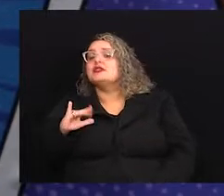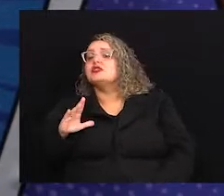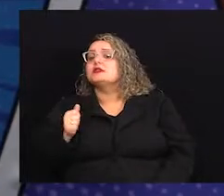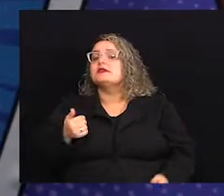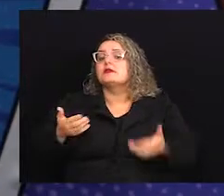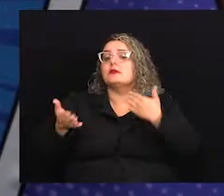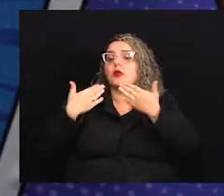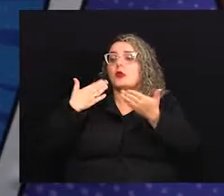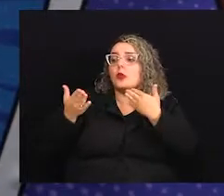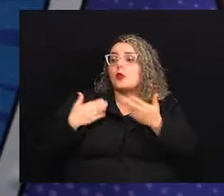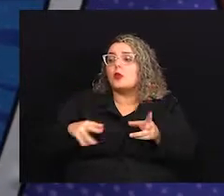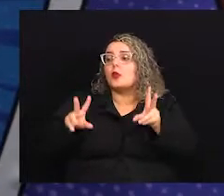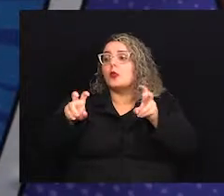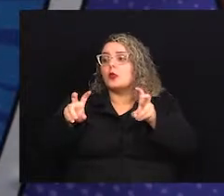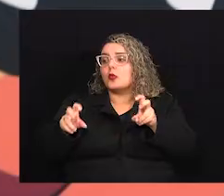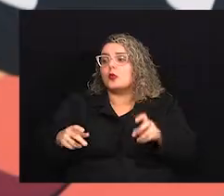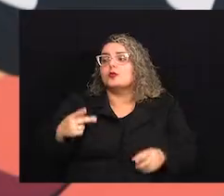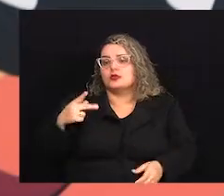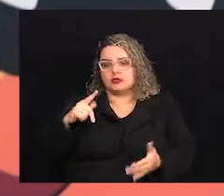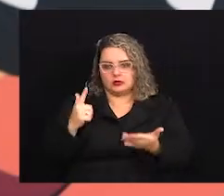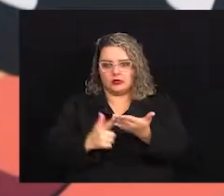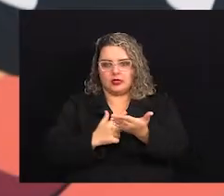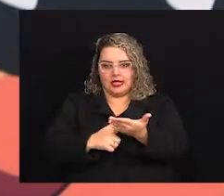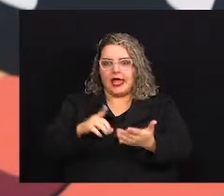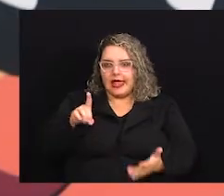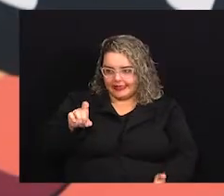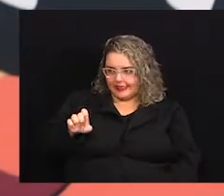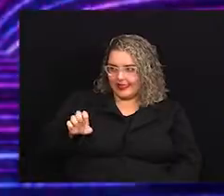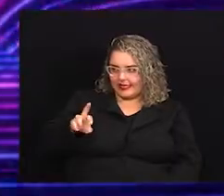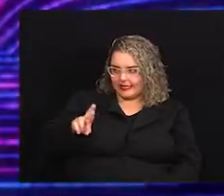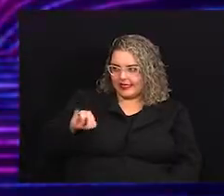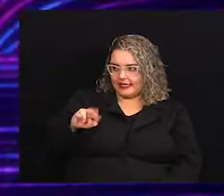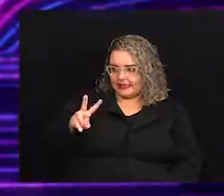bater um papo sobre o seu livro Deriva.